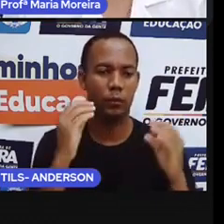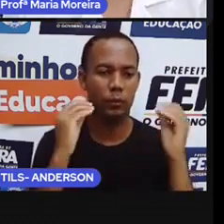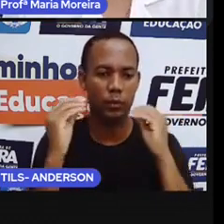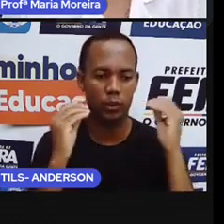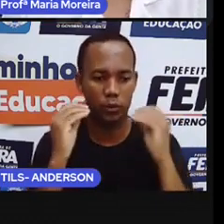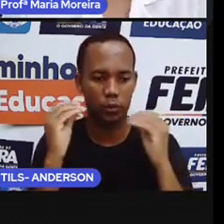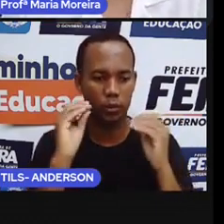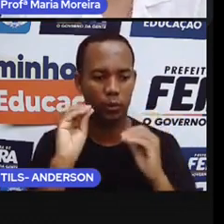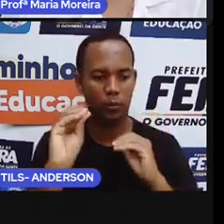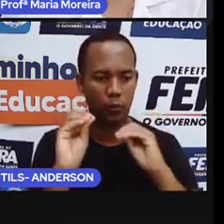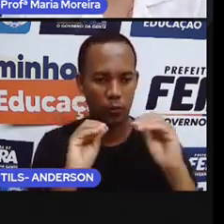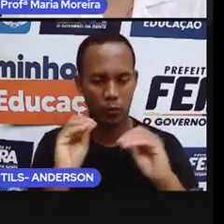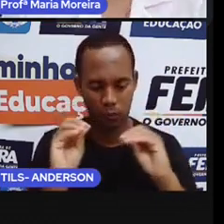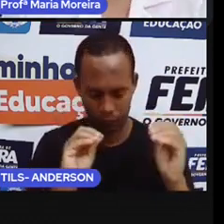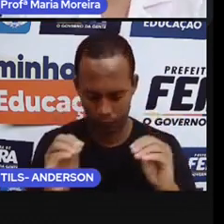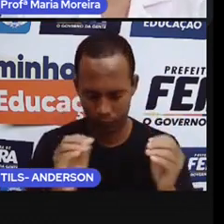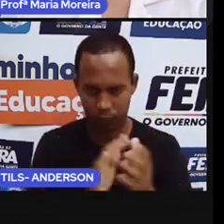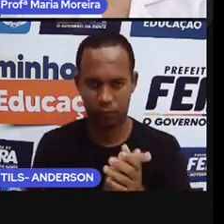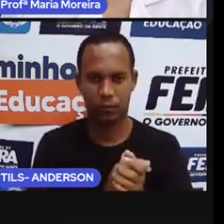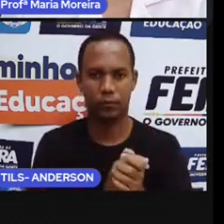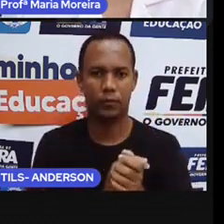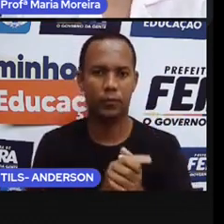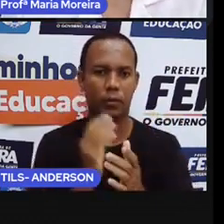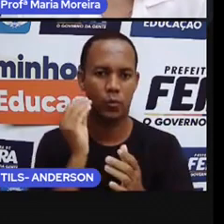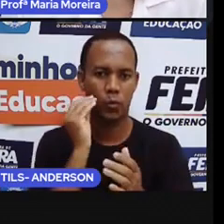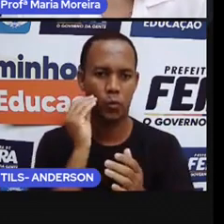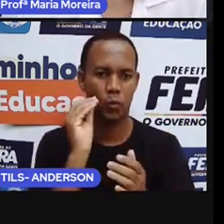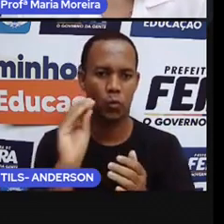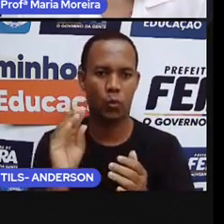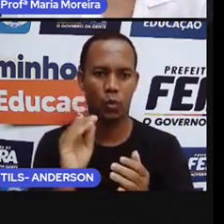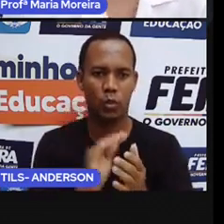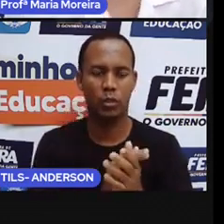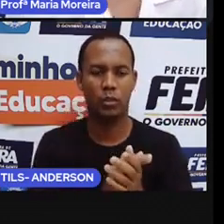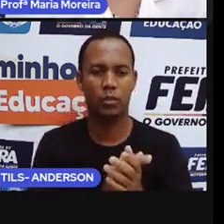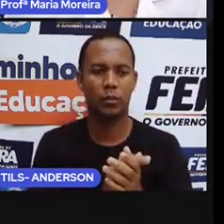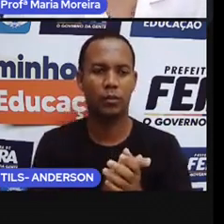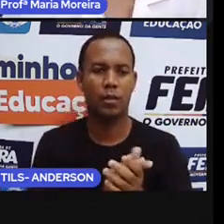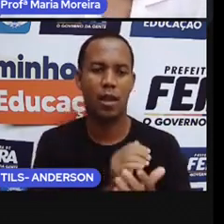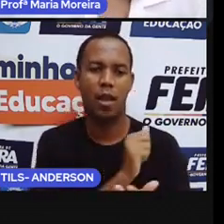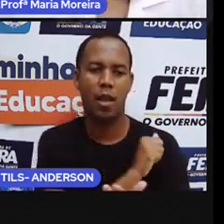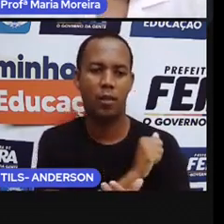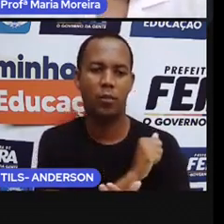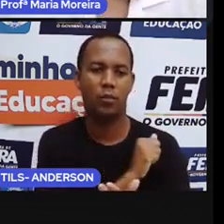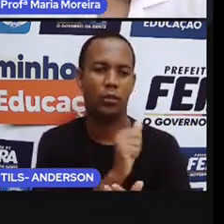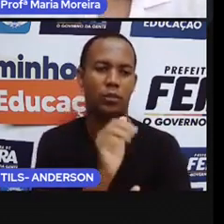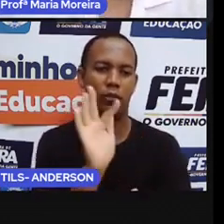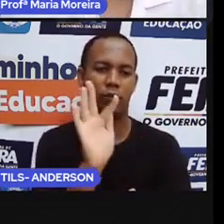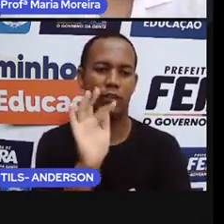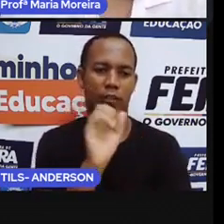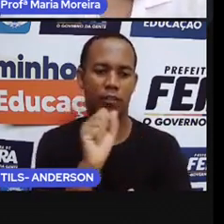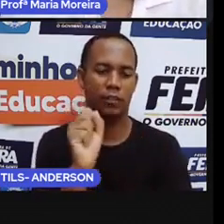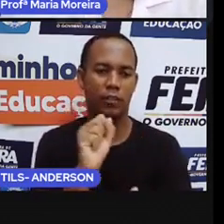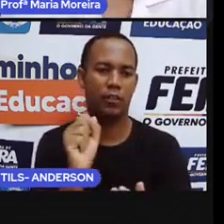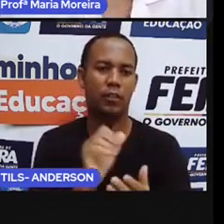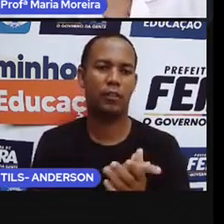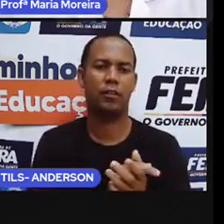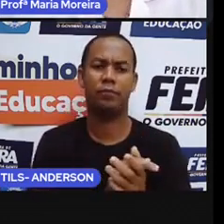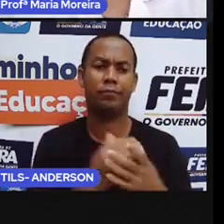colégio, não tinha sobrenome, então a Pró vai colocar só um beijo. E que o um beijo vai para todas as Amandas, né, de Feira de Santana. Isabelle